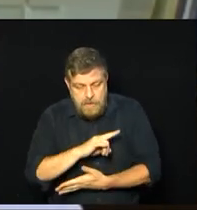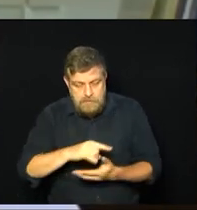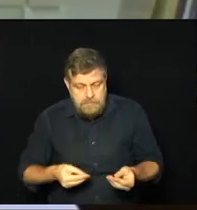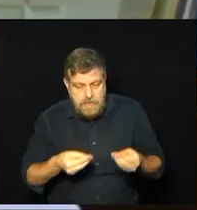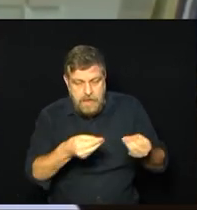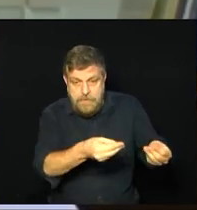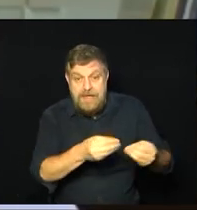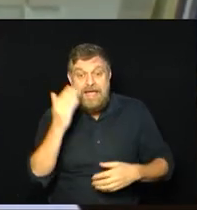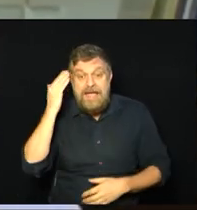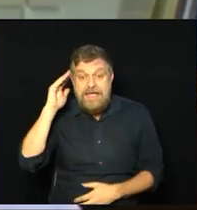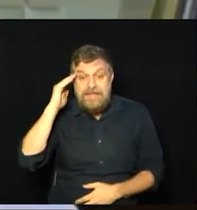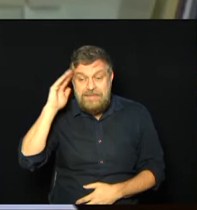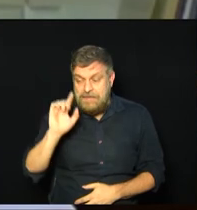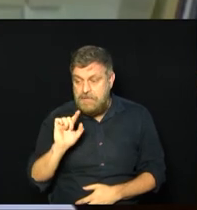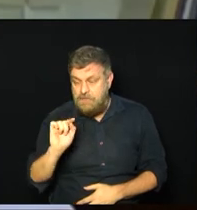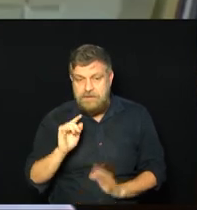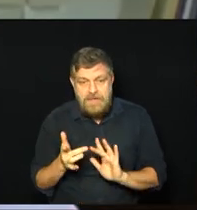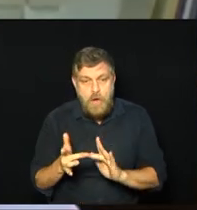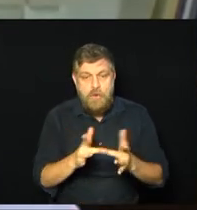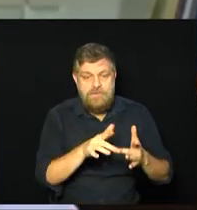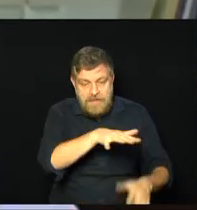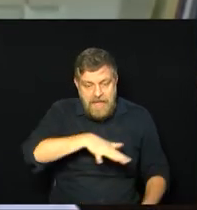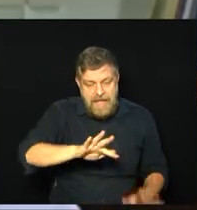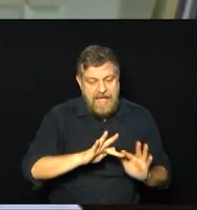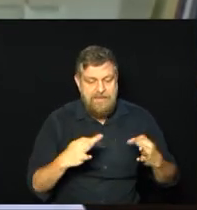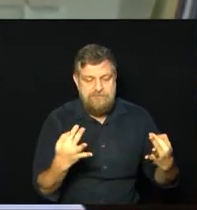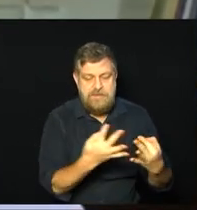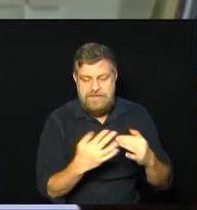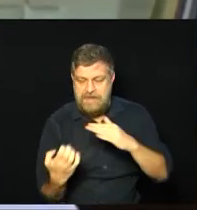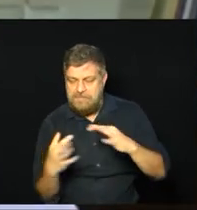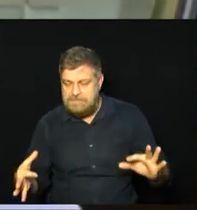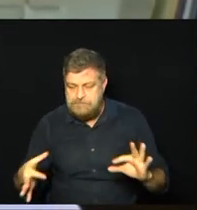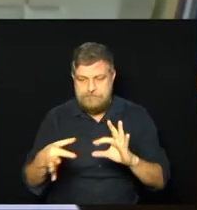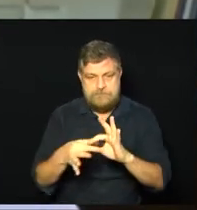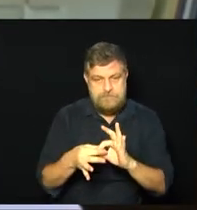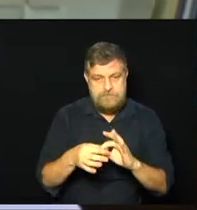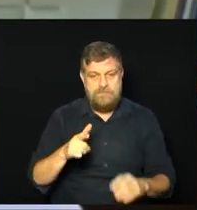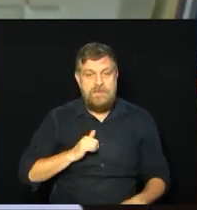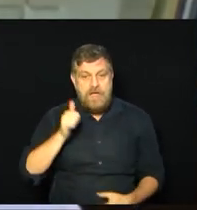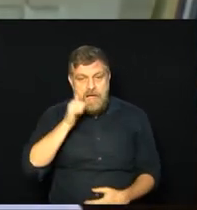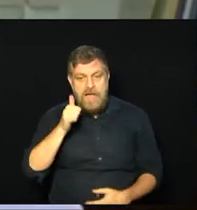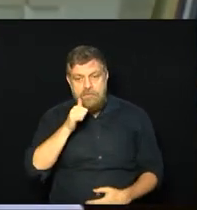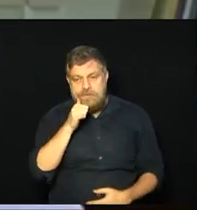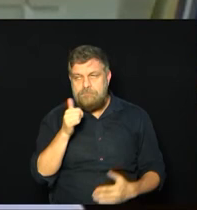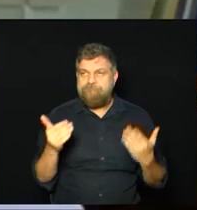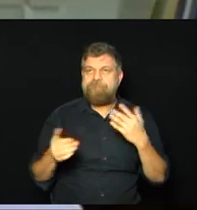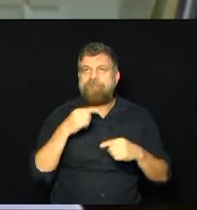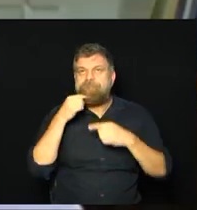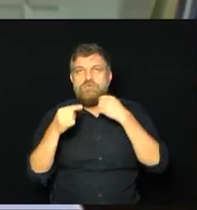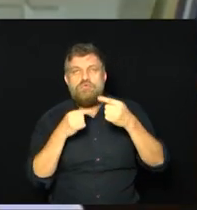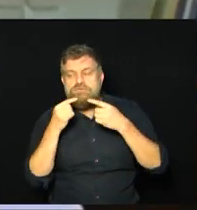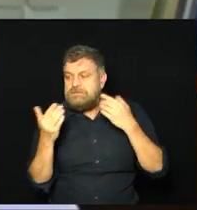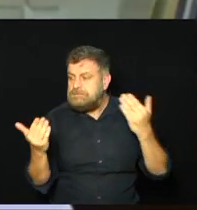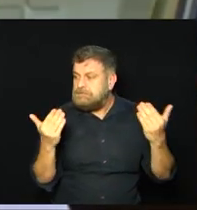porque entendem que precisam se conectar ao ambiente familiar. Esse dilema que as mulheres vivem,